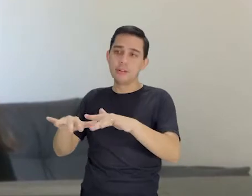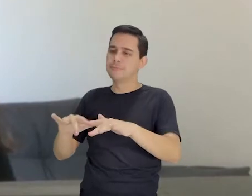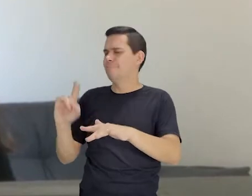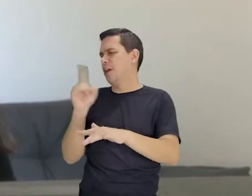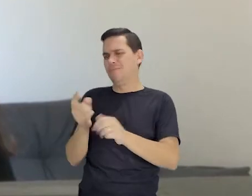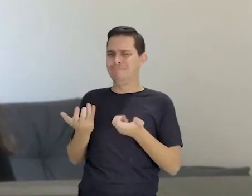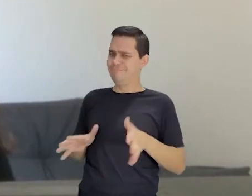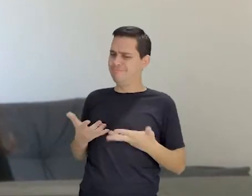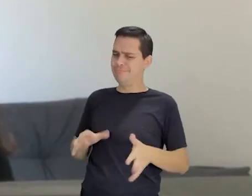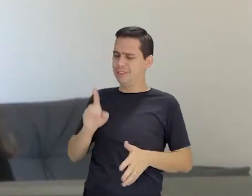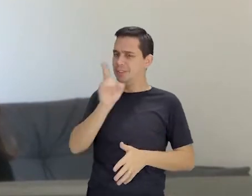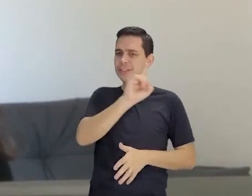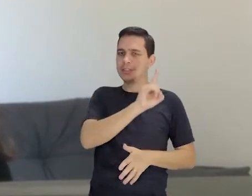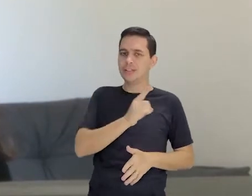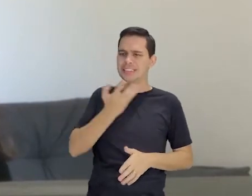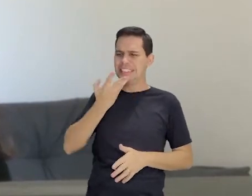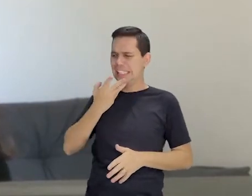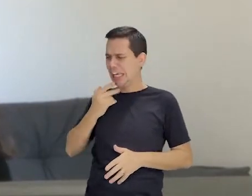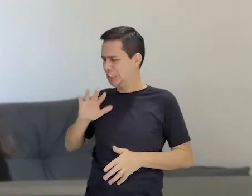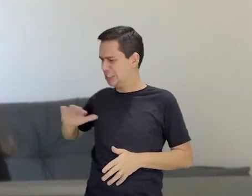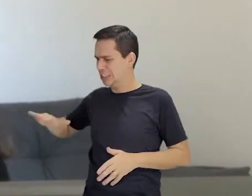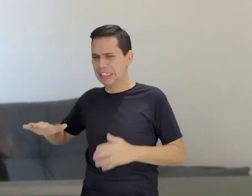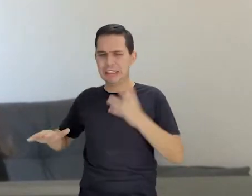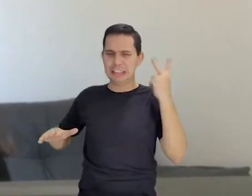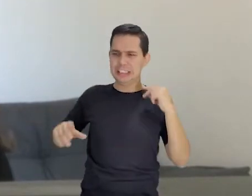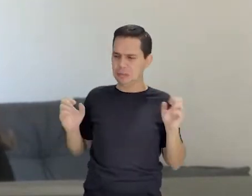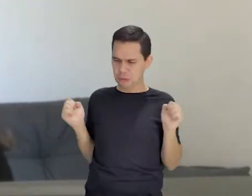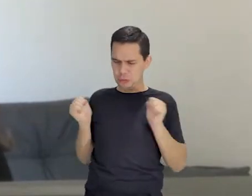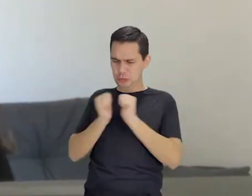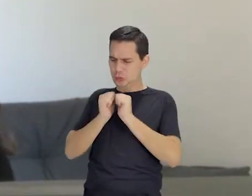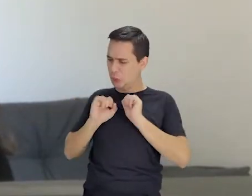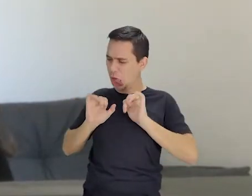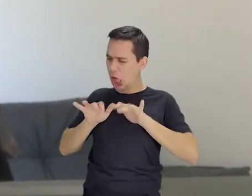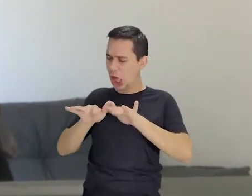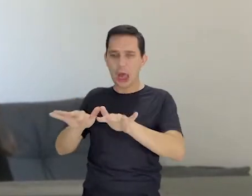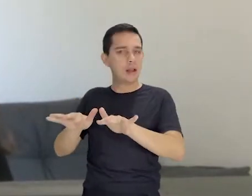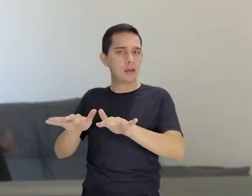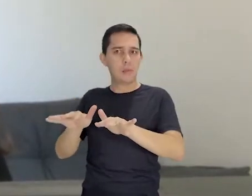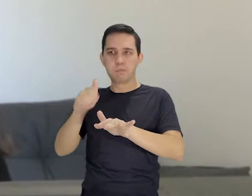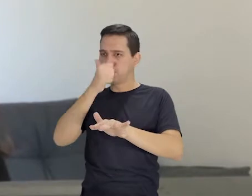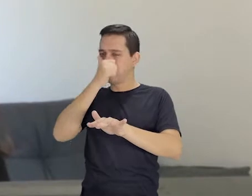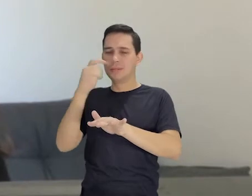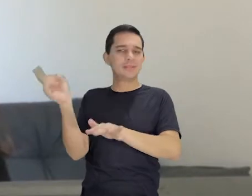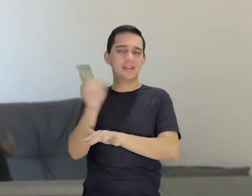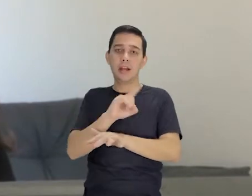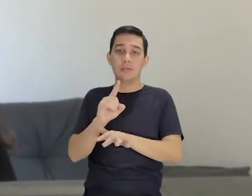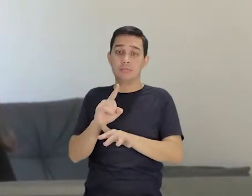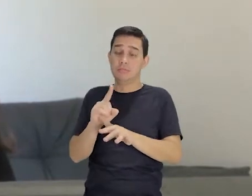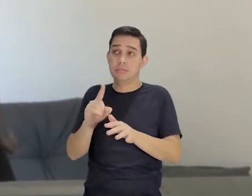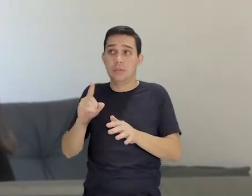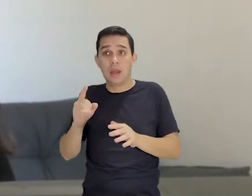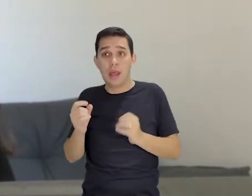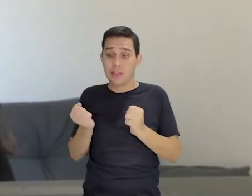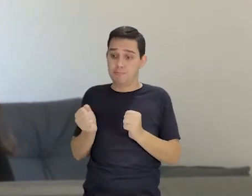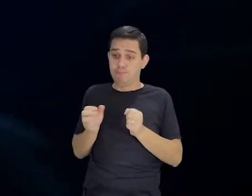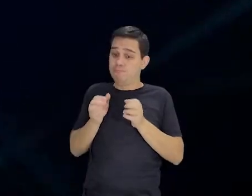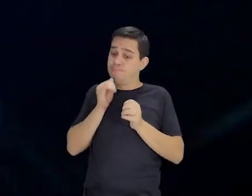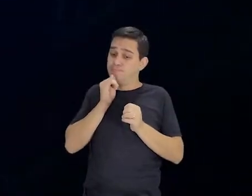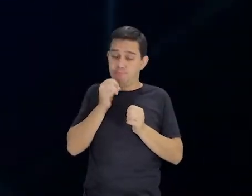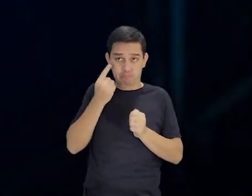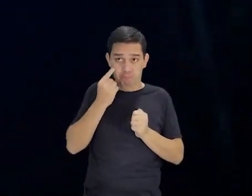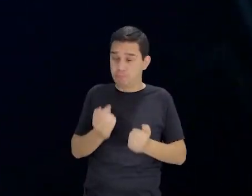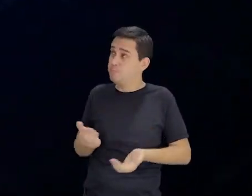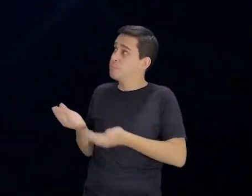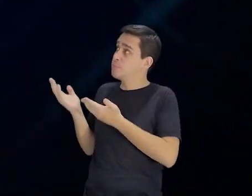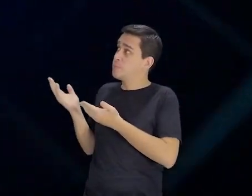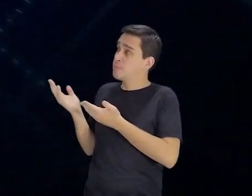todas as crianças indo para a escola ao mesmo tempo. Então, a ideia é haver um rodízio, o que a gente chama de